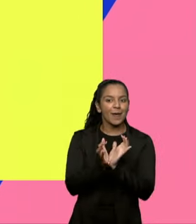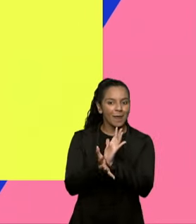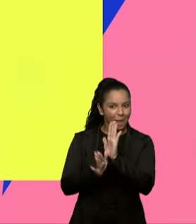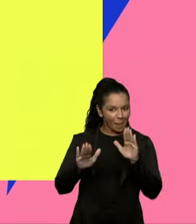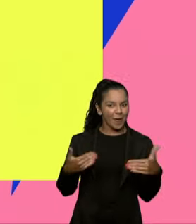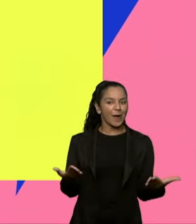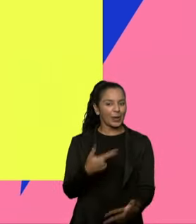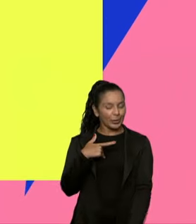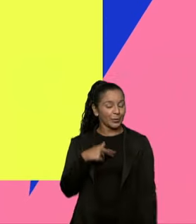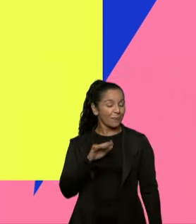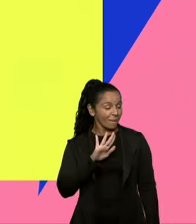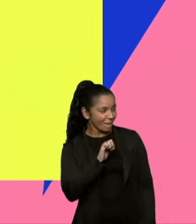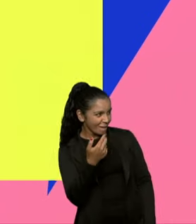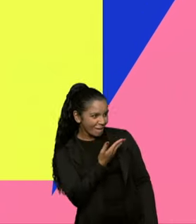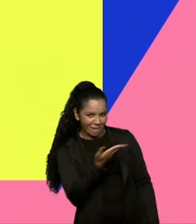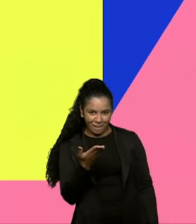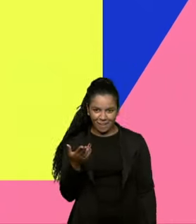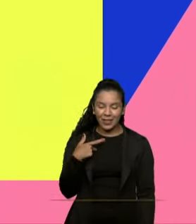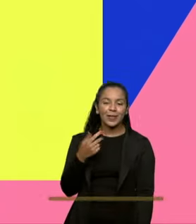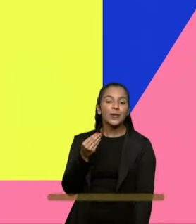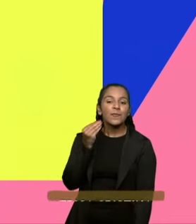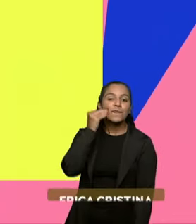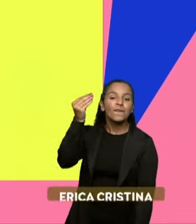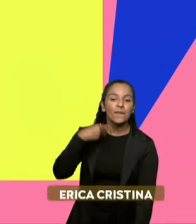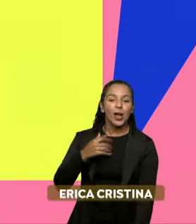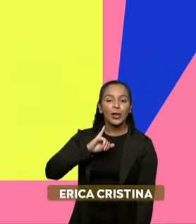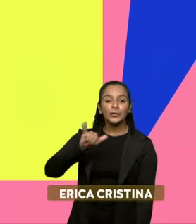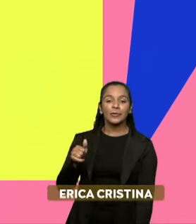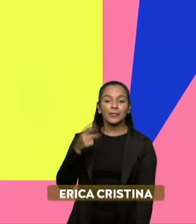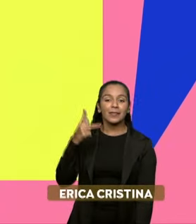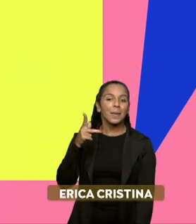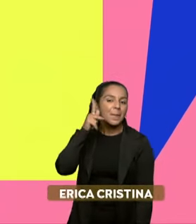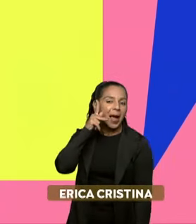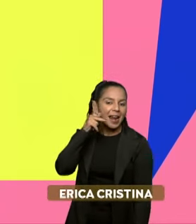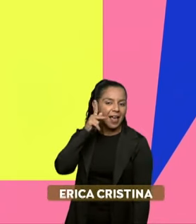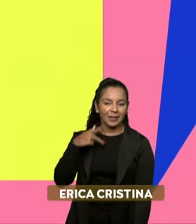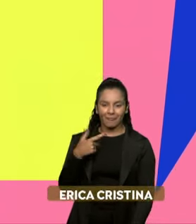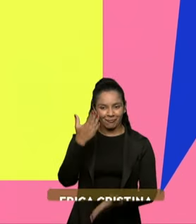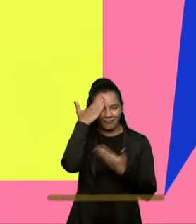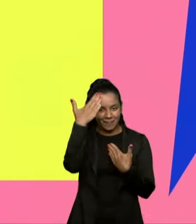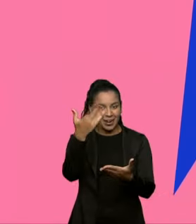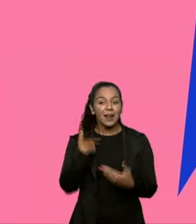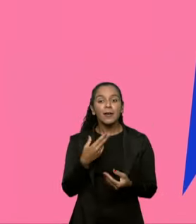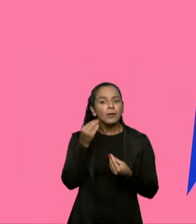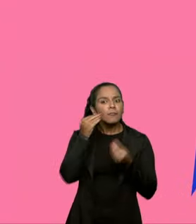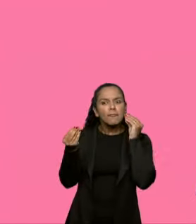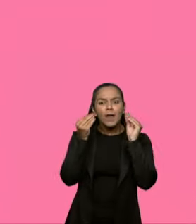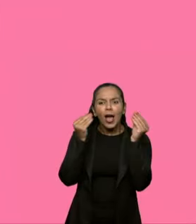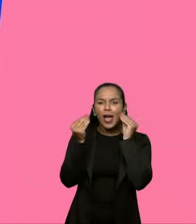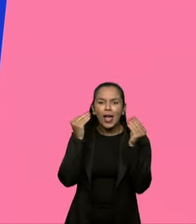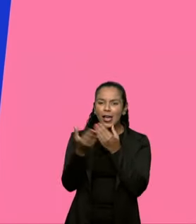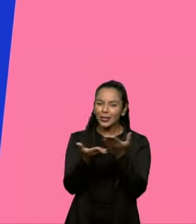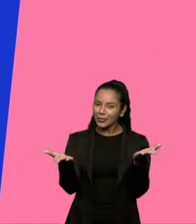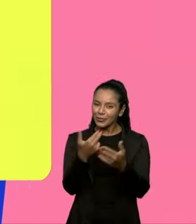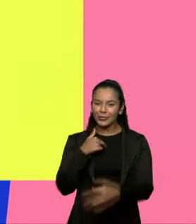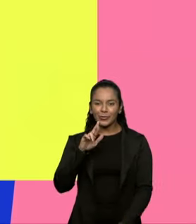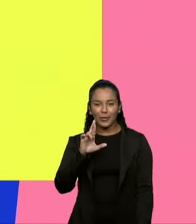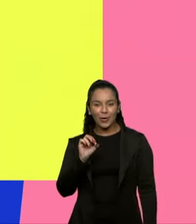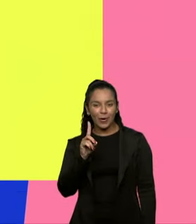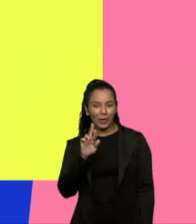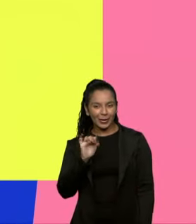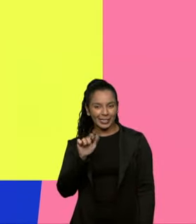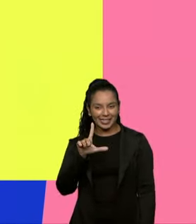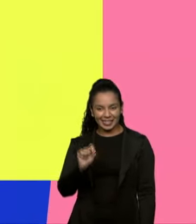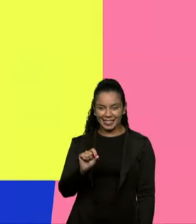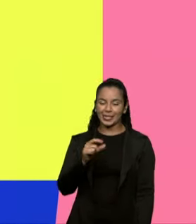Viu? Beijos de João Pessoa, Paraíba. Obrigada, Rodrigo. Um beijo. Manda beijo, gente. Beijo, Rodrigo. Beijo, Rodrigo. Um de ao